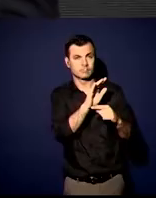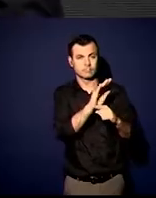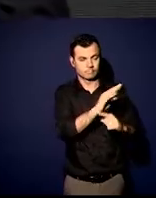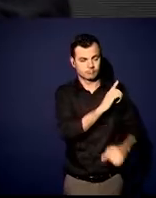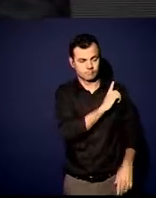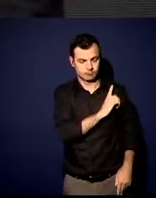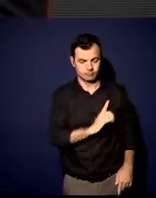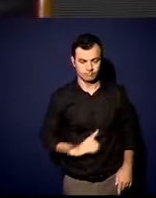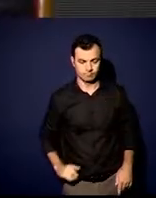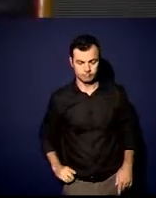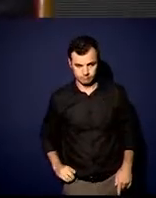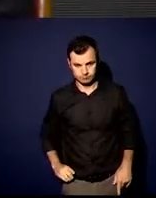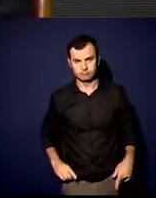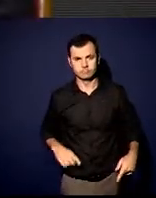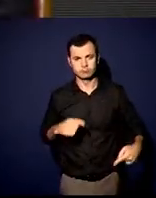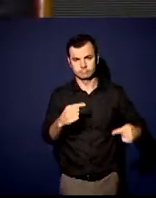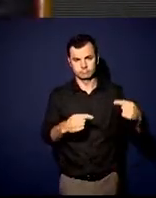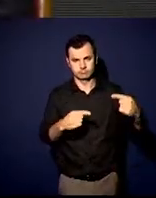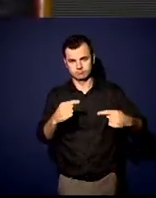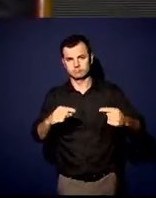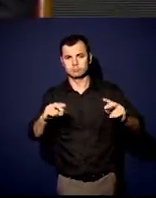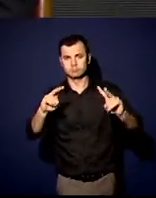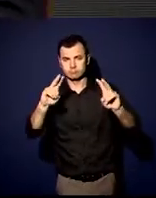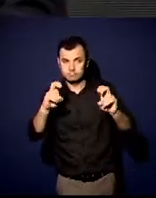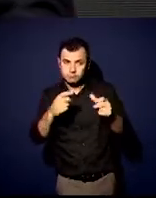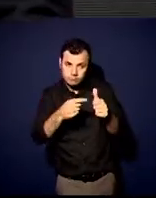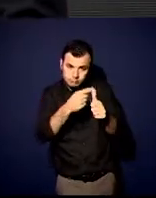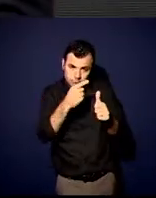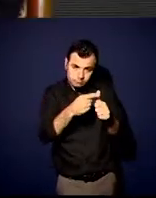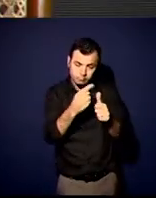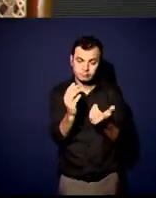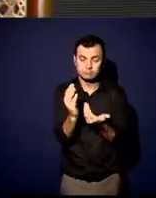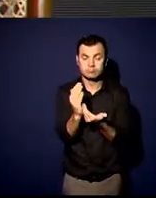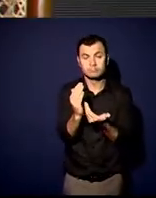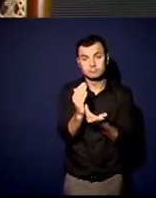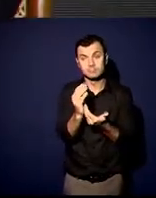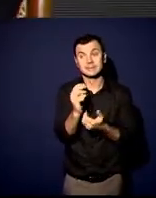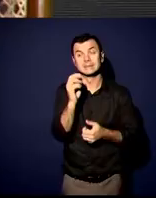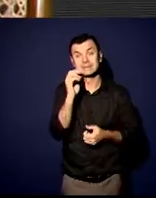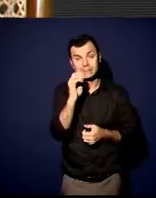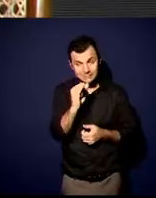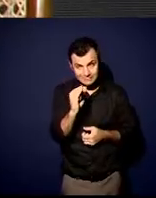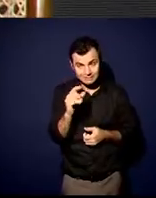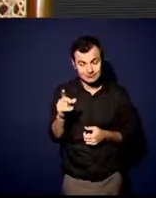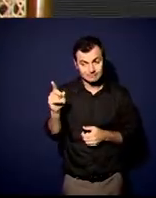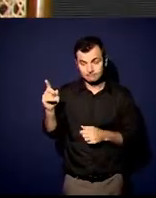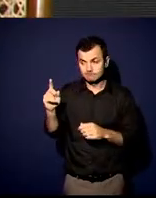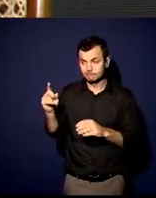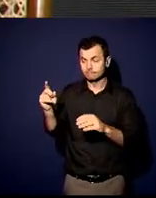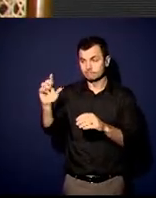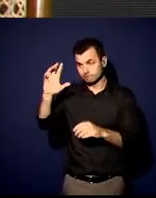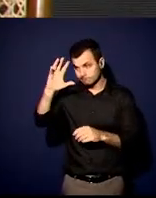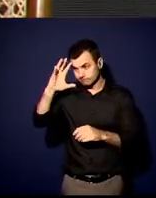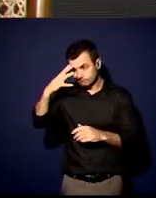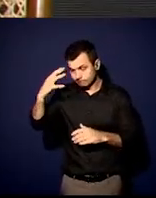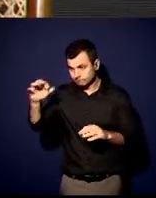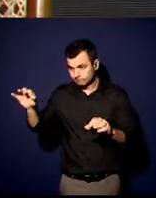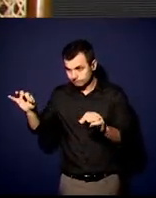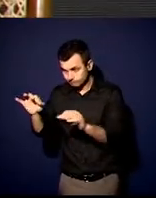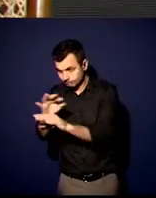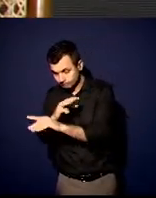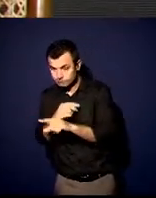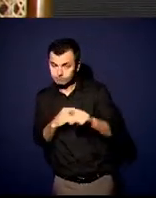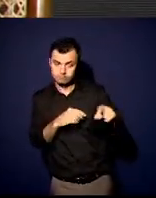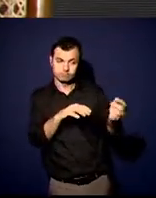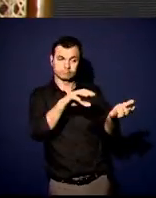a debater um tema principalmente primeiramente na Câmara é que se nós conseguimos avançar em tese no senado vai andar com